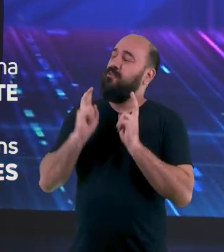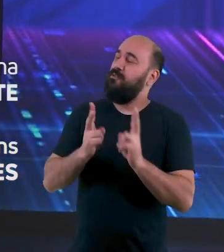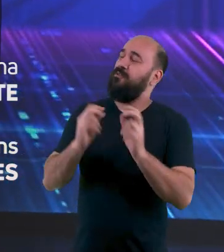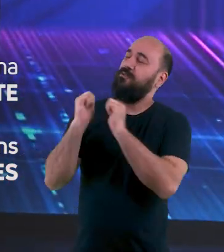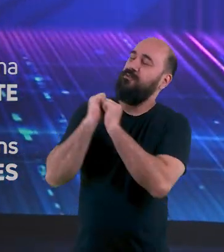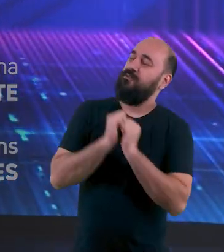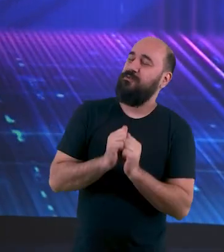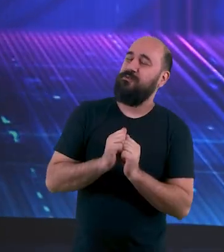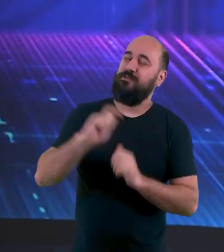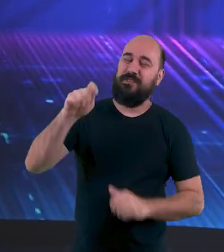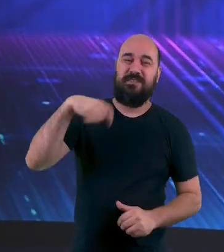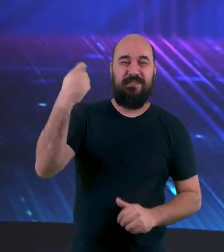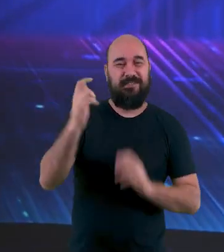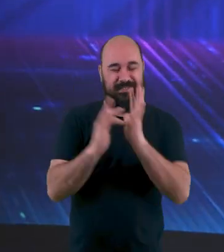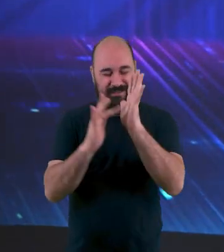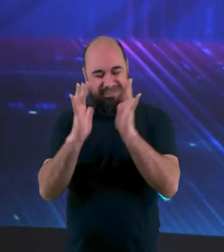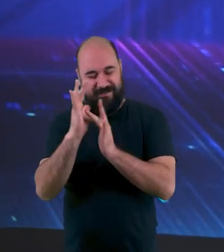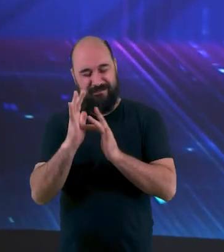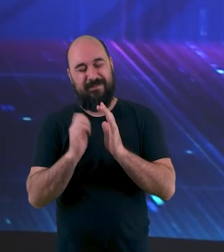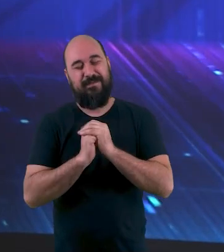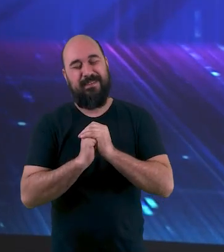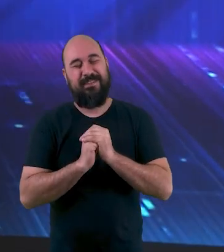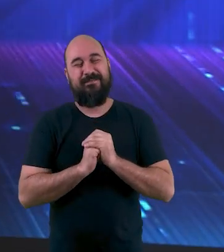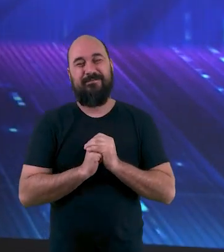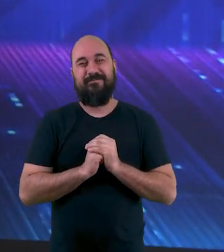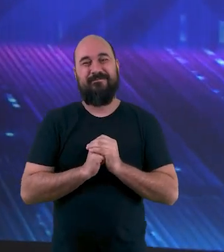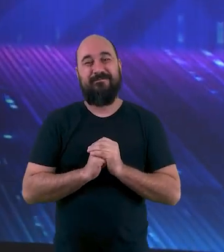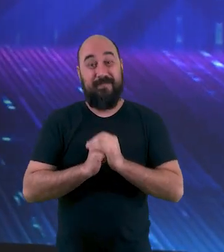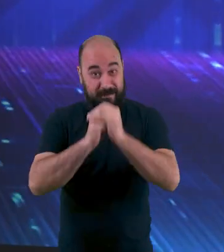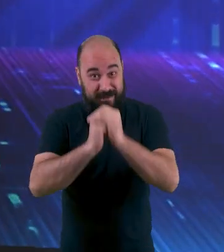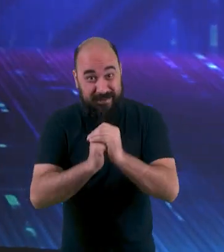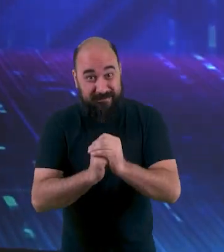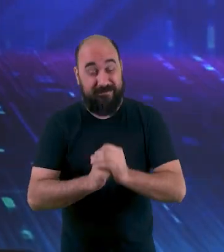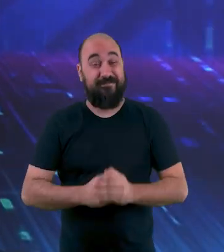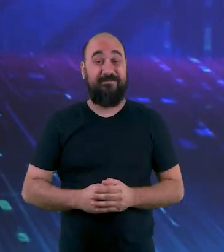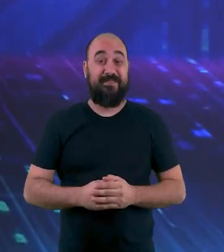Jesus. Amém. O programa Arena do Futuro fica